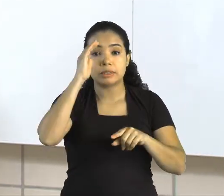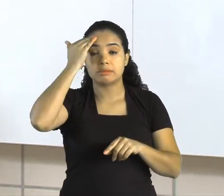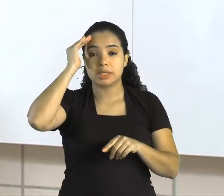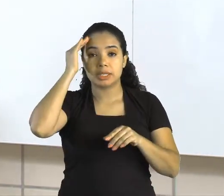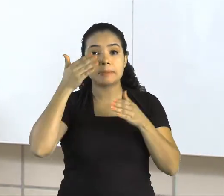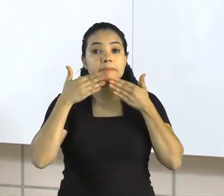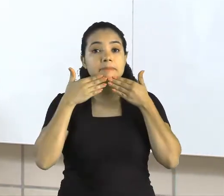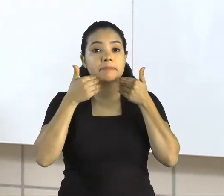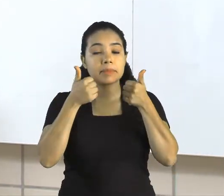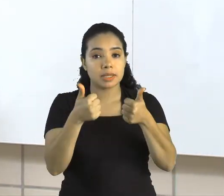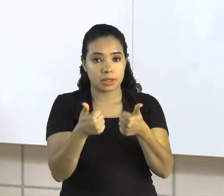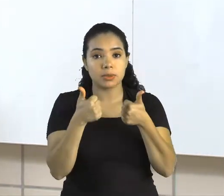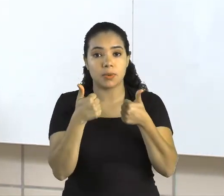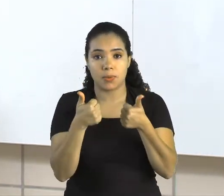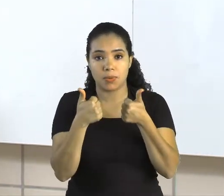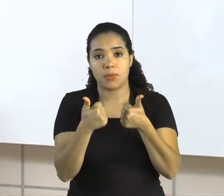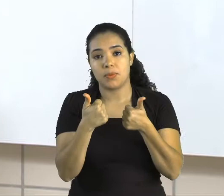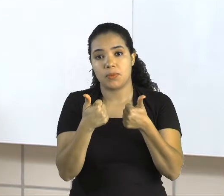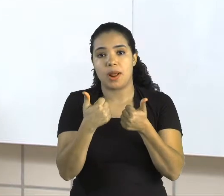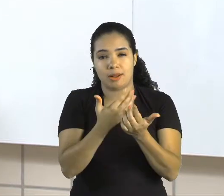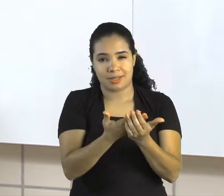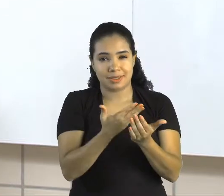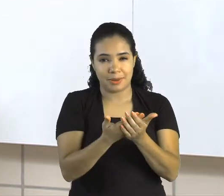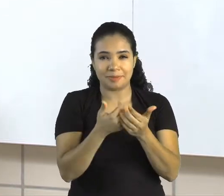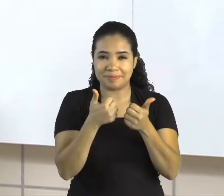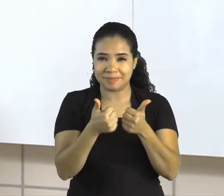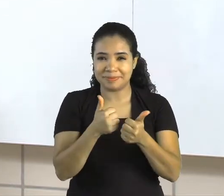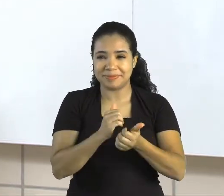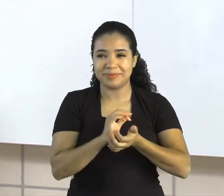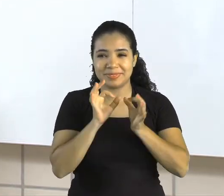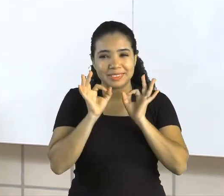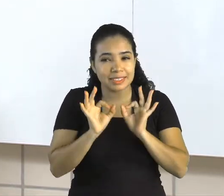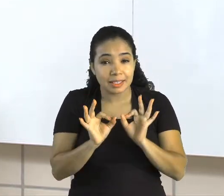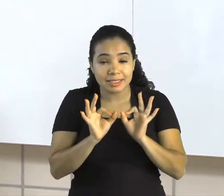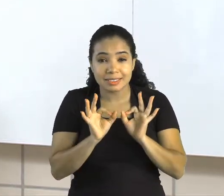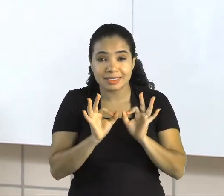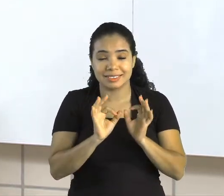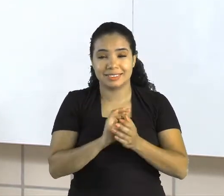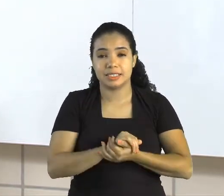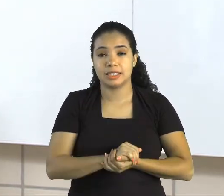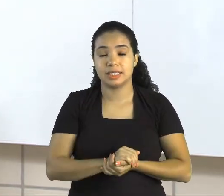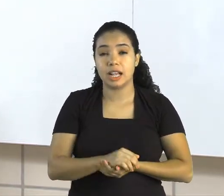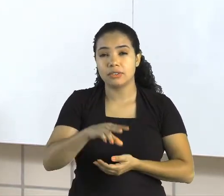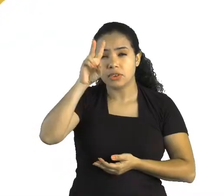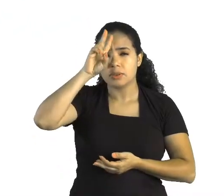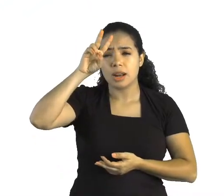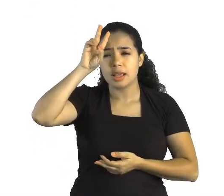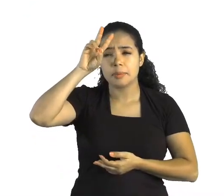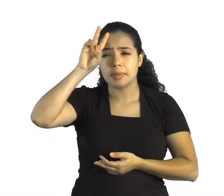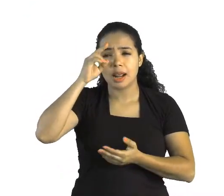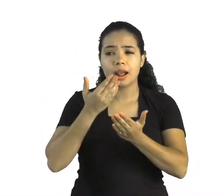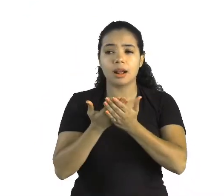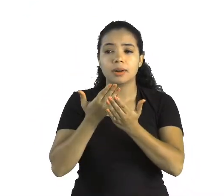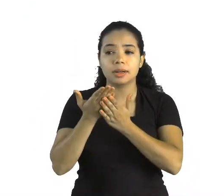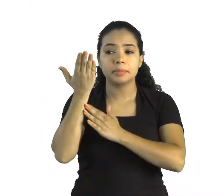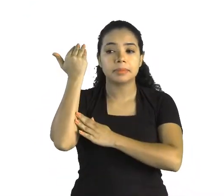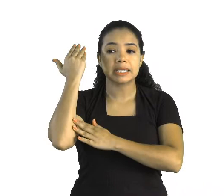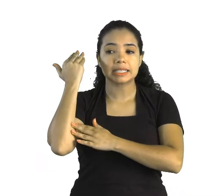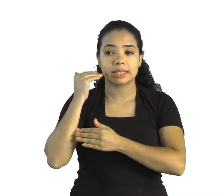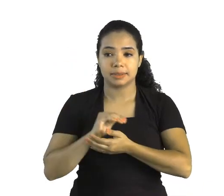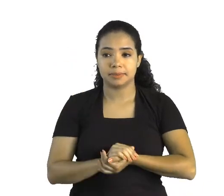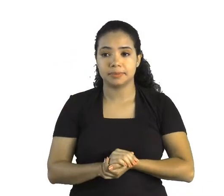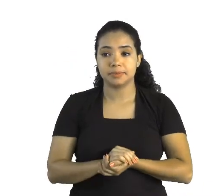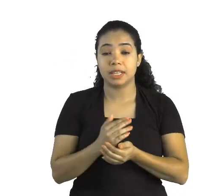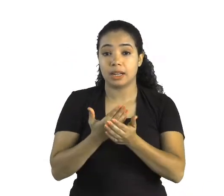melhor e compreender melhor as nossas aulas. Certinho? Então vamos relembrar da aula passada. Na